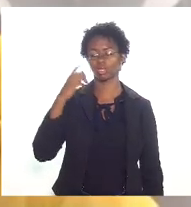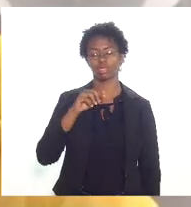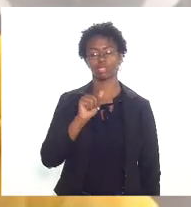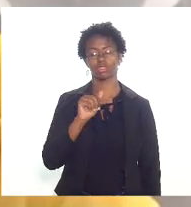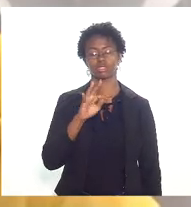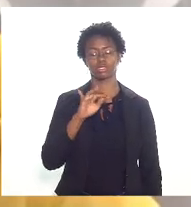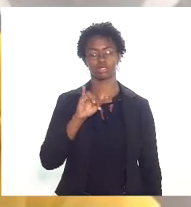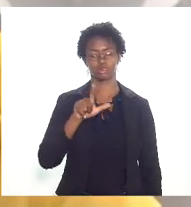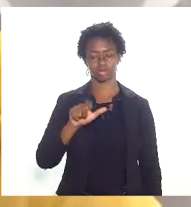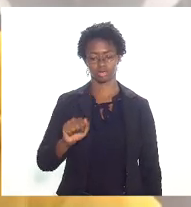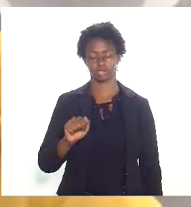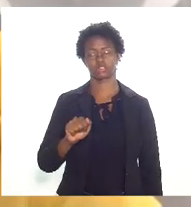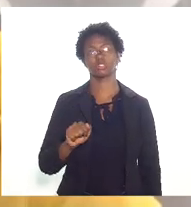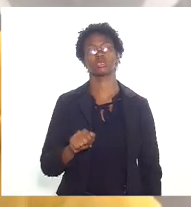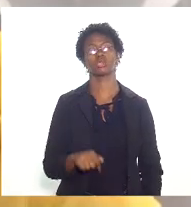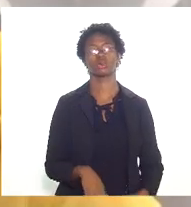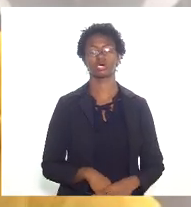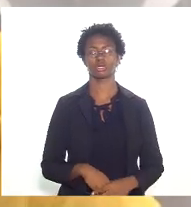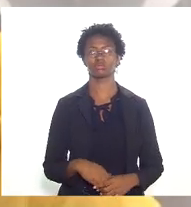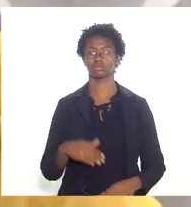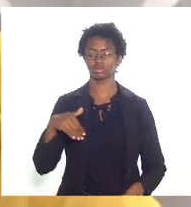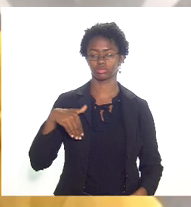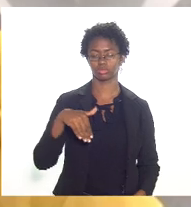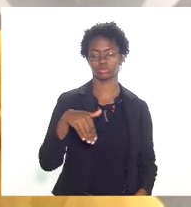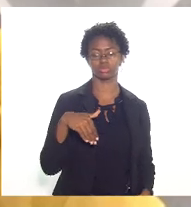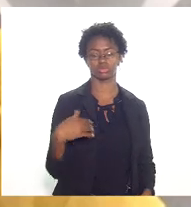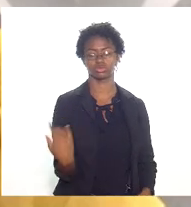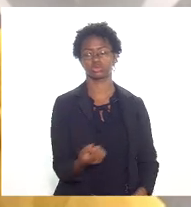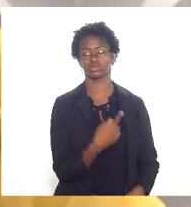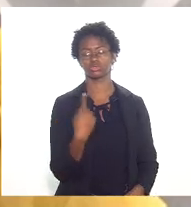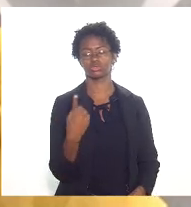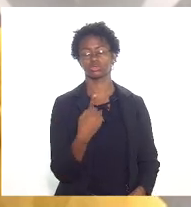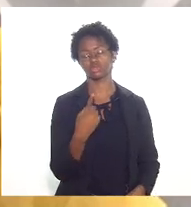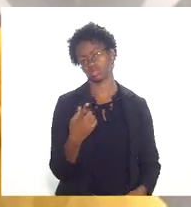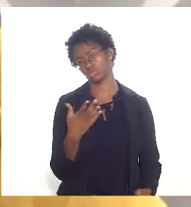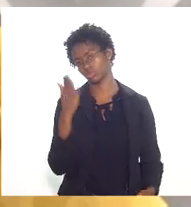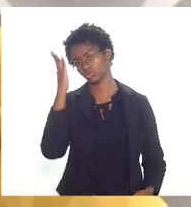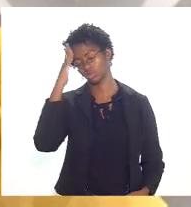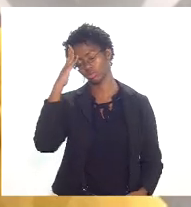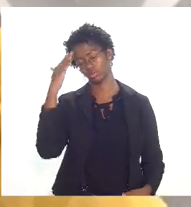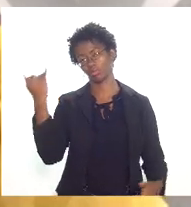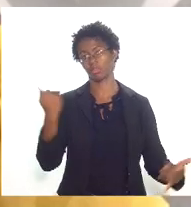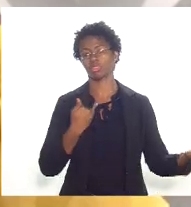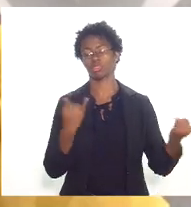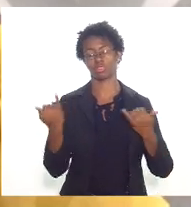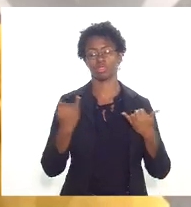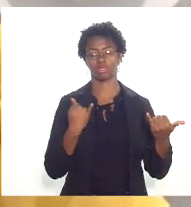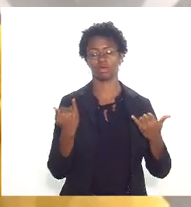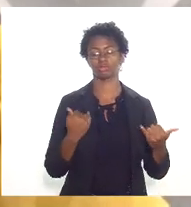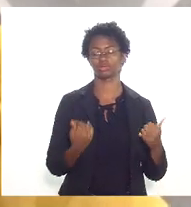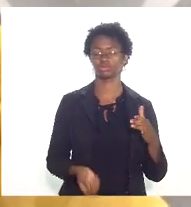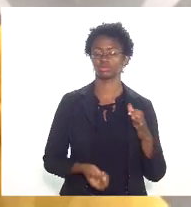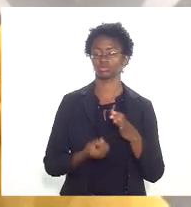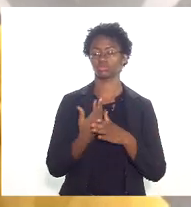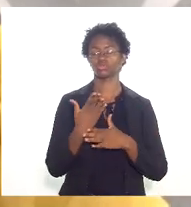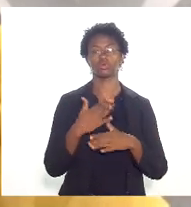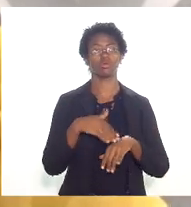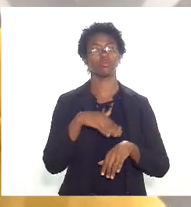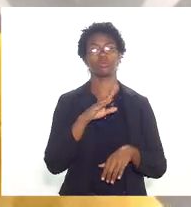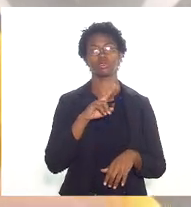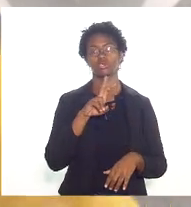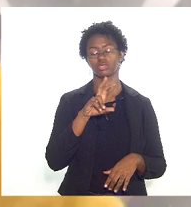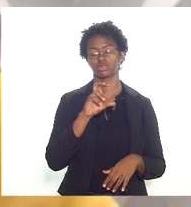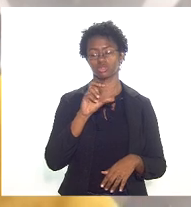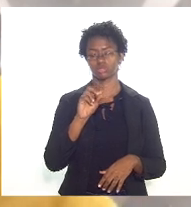attila Nunes esse recentemente nós tivemos uma notícia do furto de 50 doses